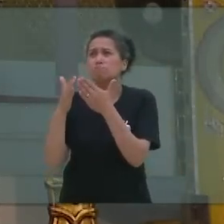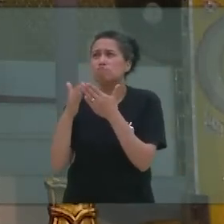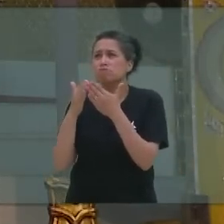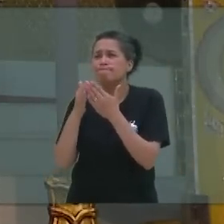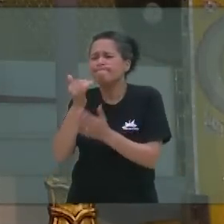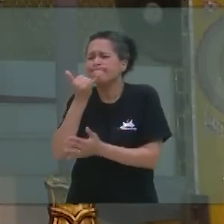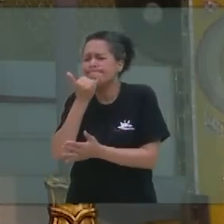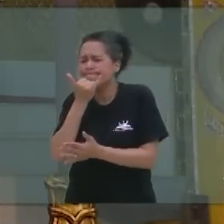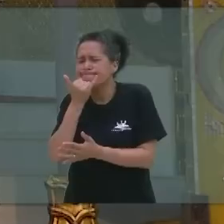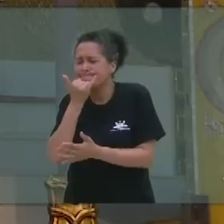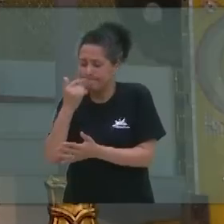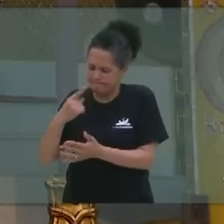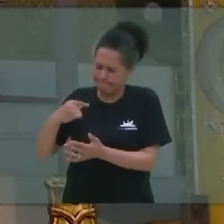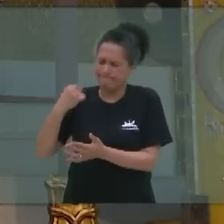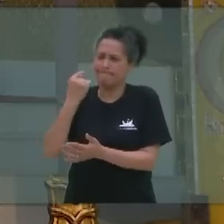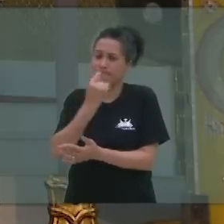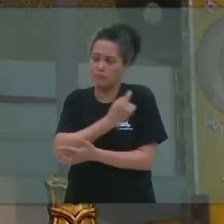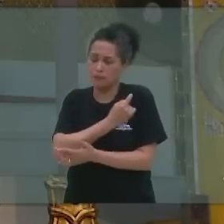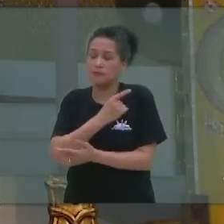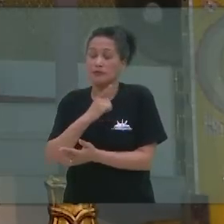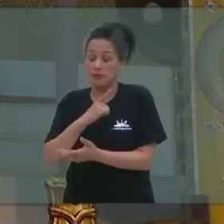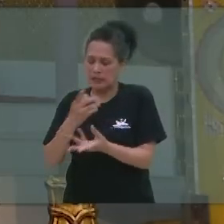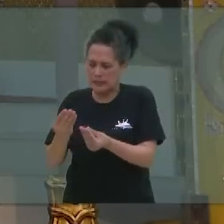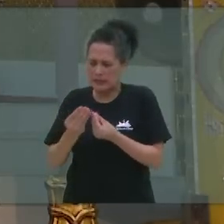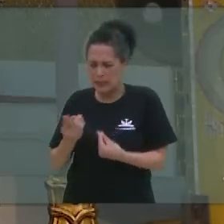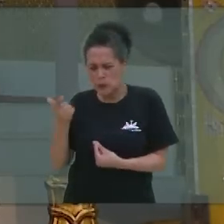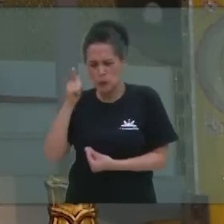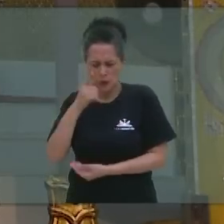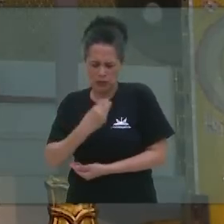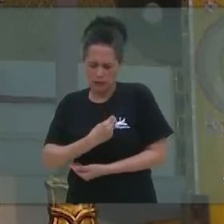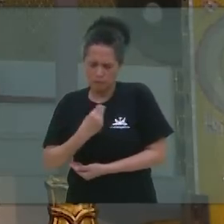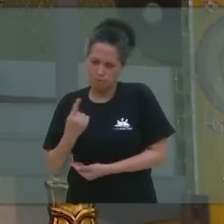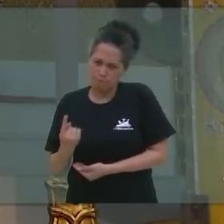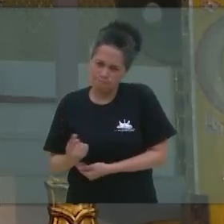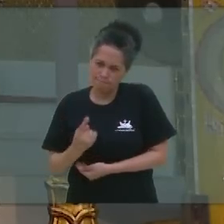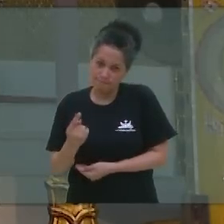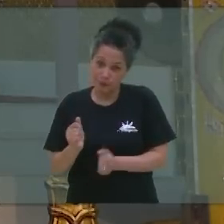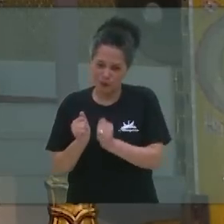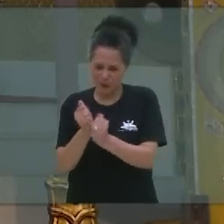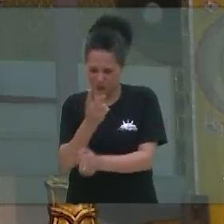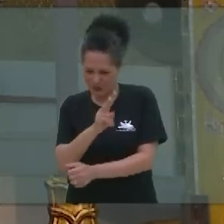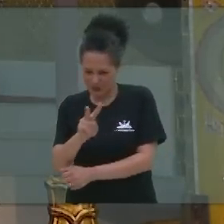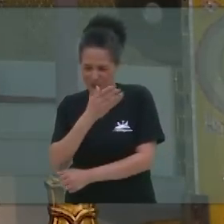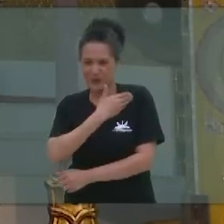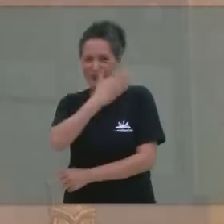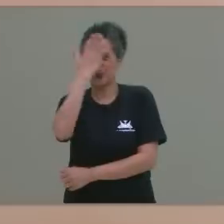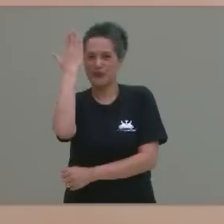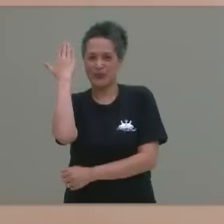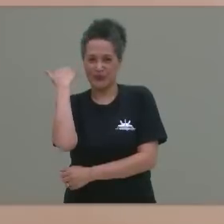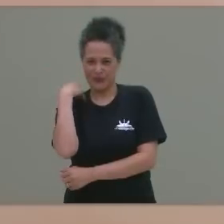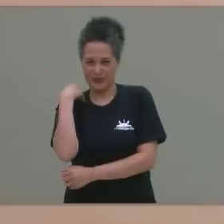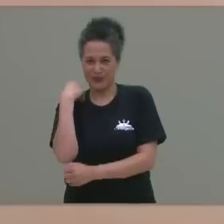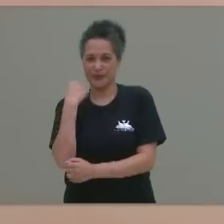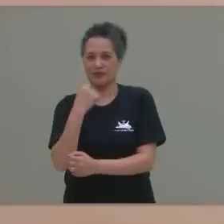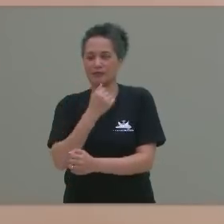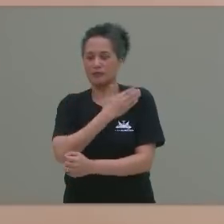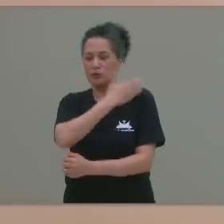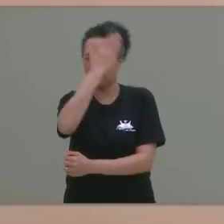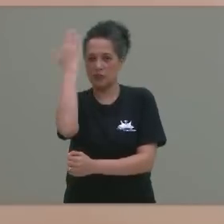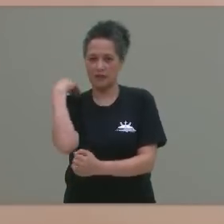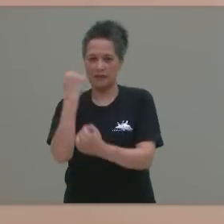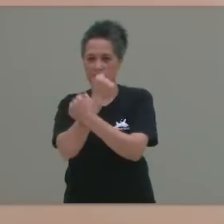todos nós. Dai-nos participar da vida eterna, com a Virgem Maria, Mãe de Deus, Nossa Senhora de Guadalupe, nossa